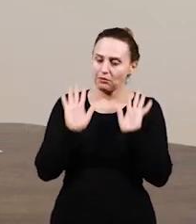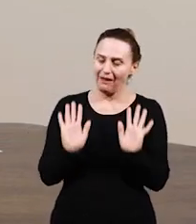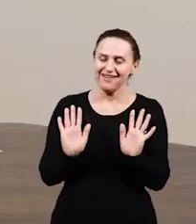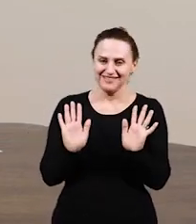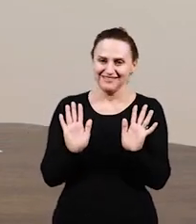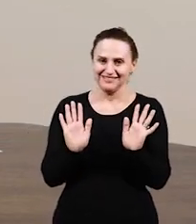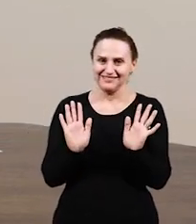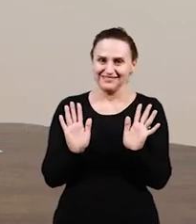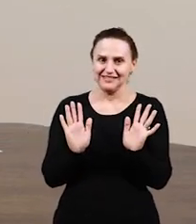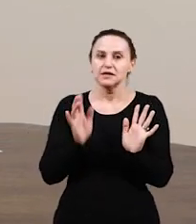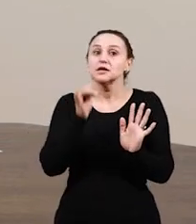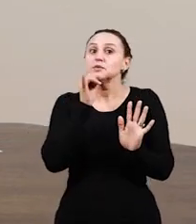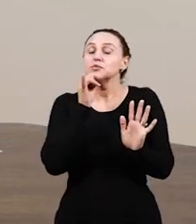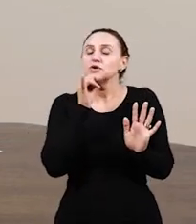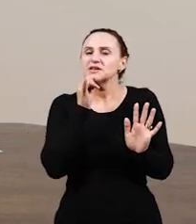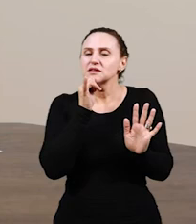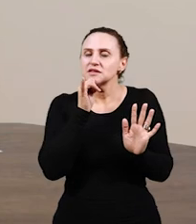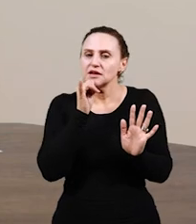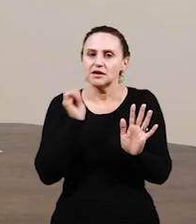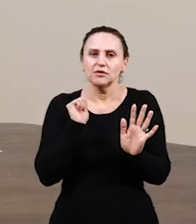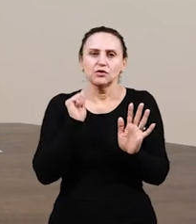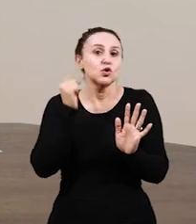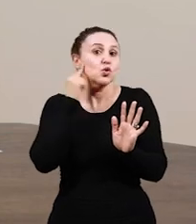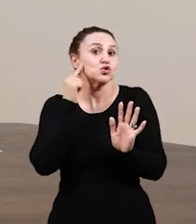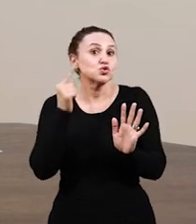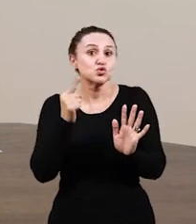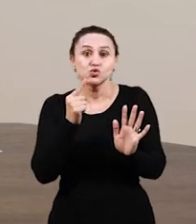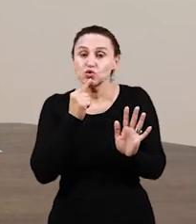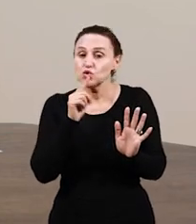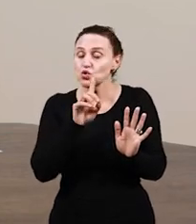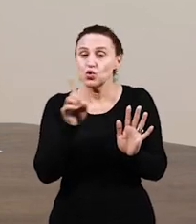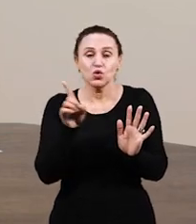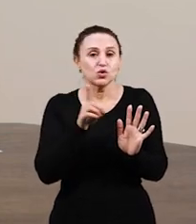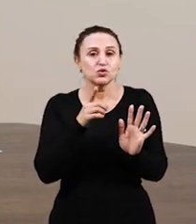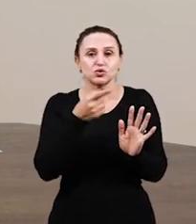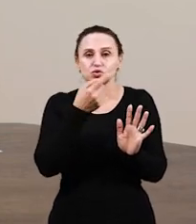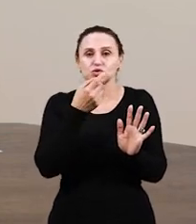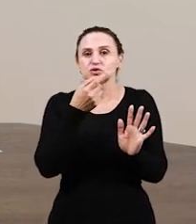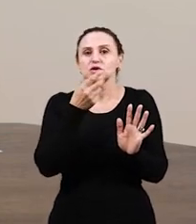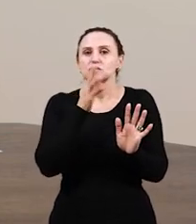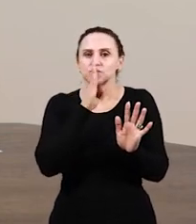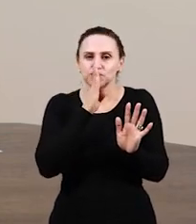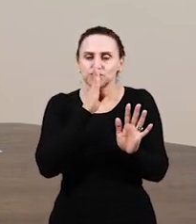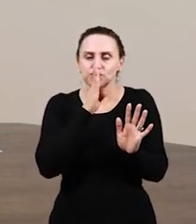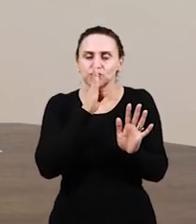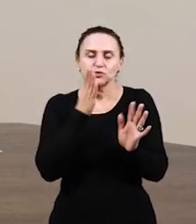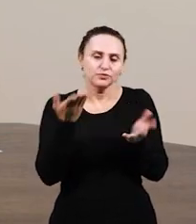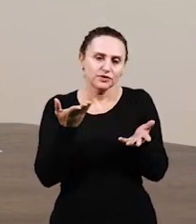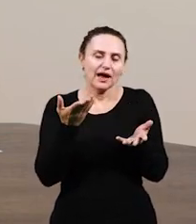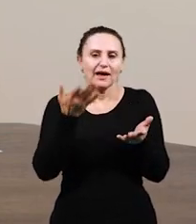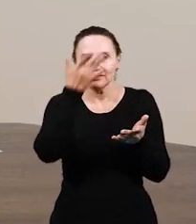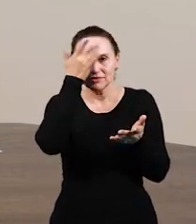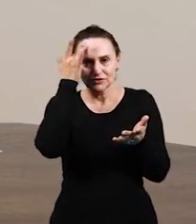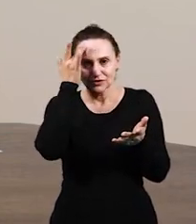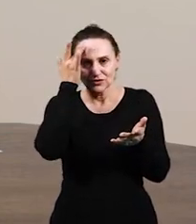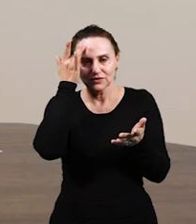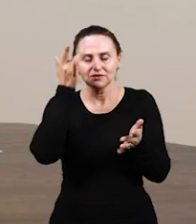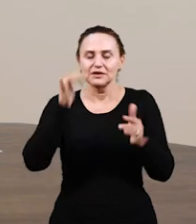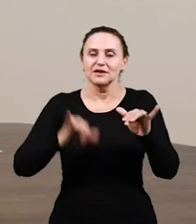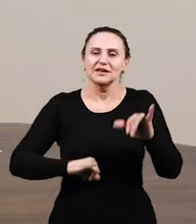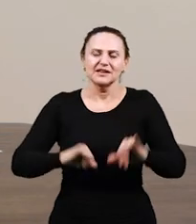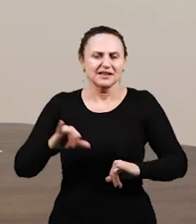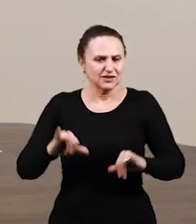entre é né então por exemplo não entram aí Os surdos não entram os mudos não entre as pessoas que sofreram